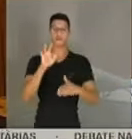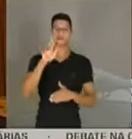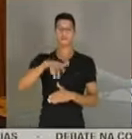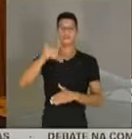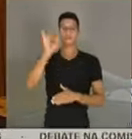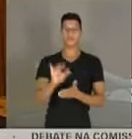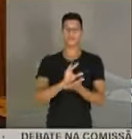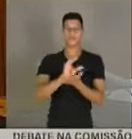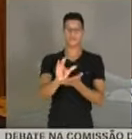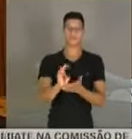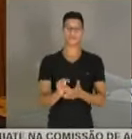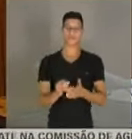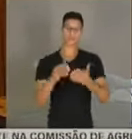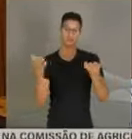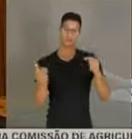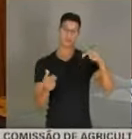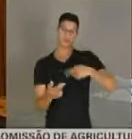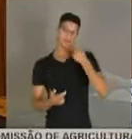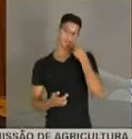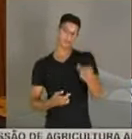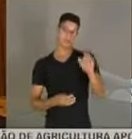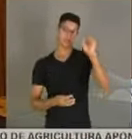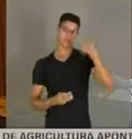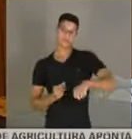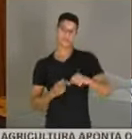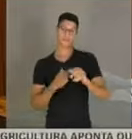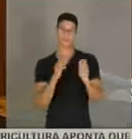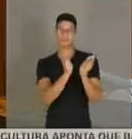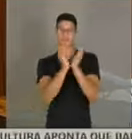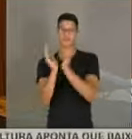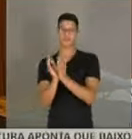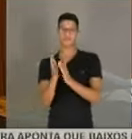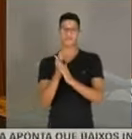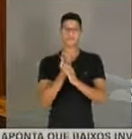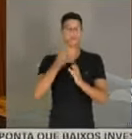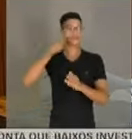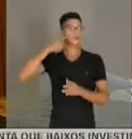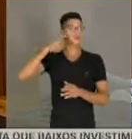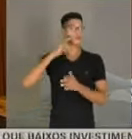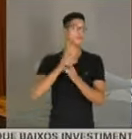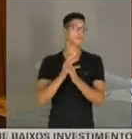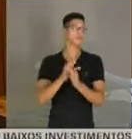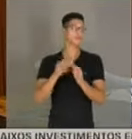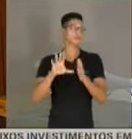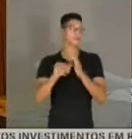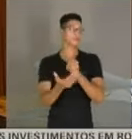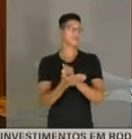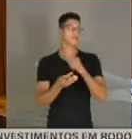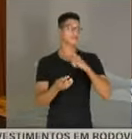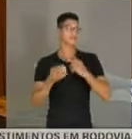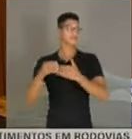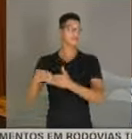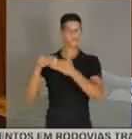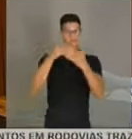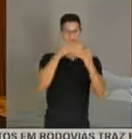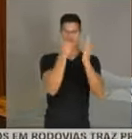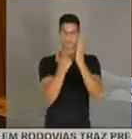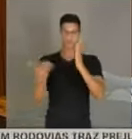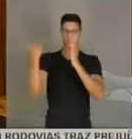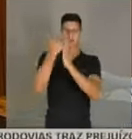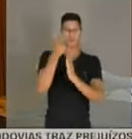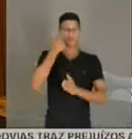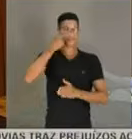de investimento. Então, aqui eu estou falando, sim, num conluio, num esquema fraudulento de corrupção para levar vantagem e